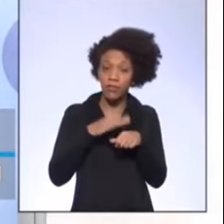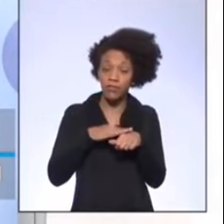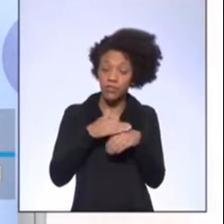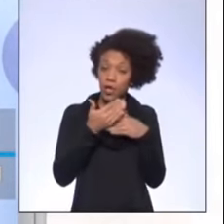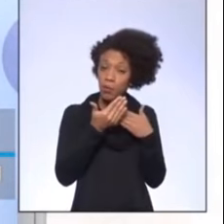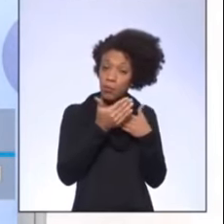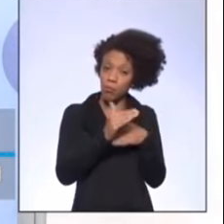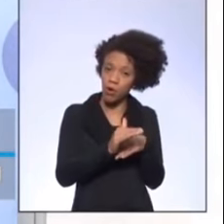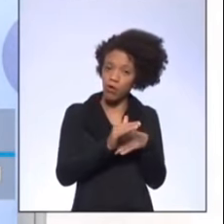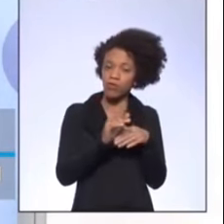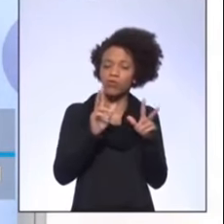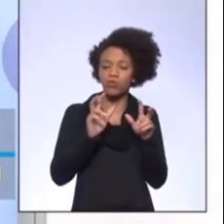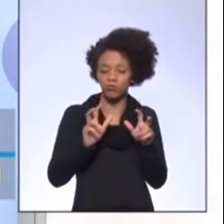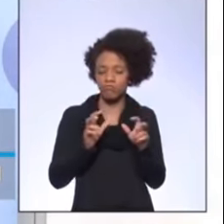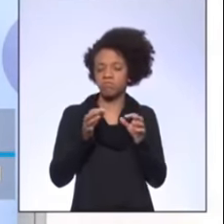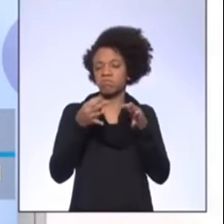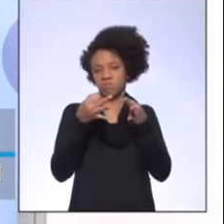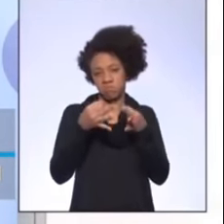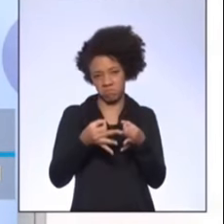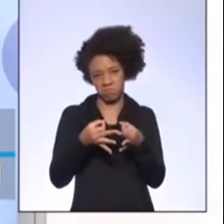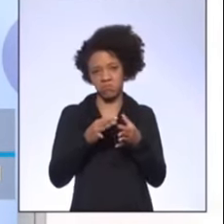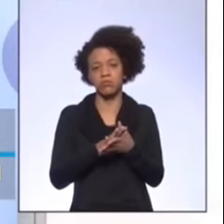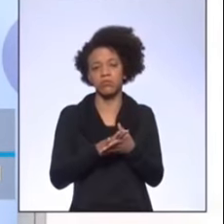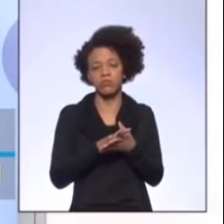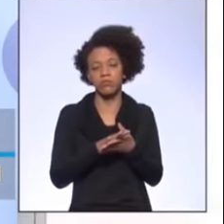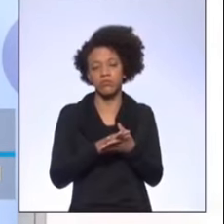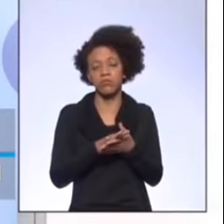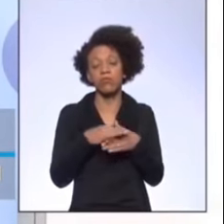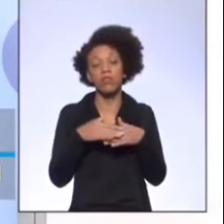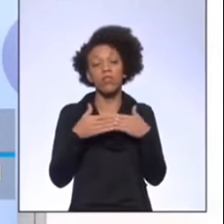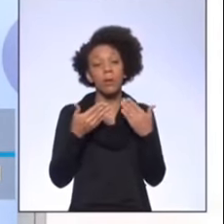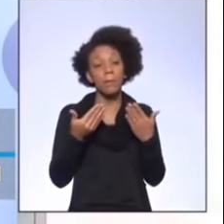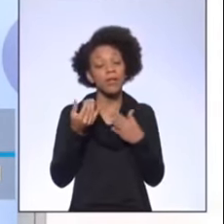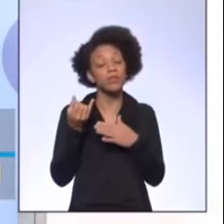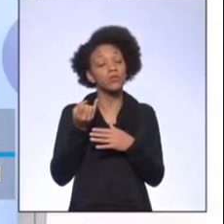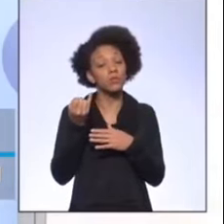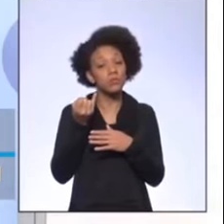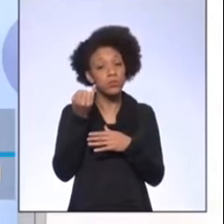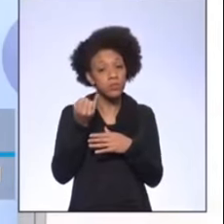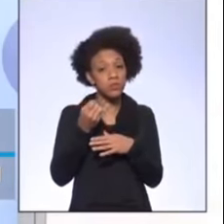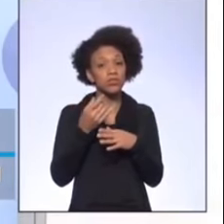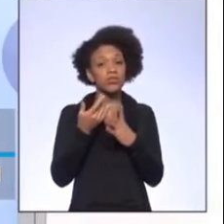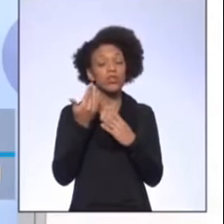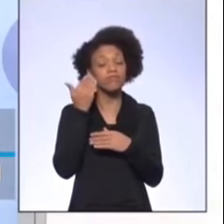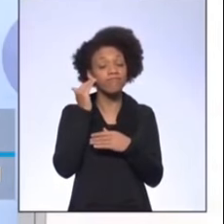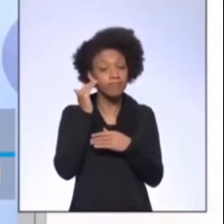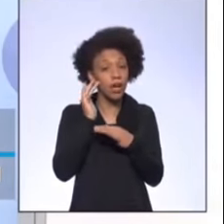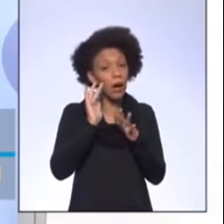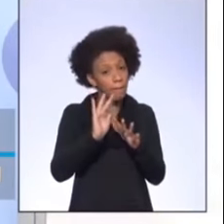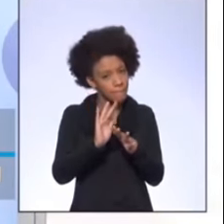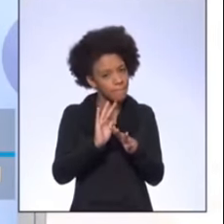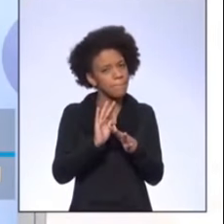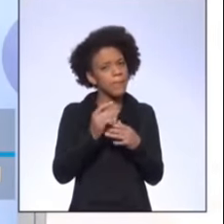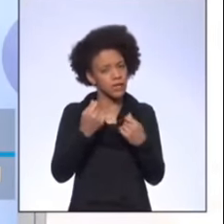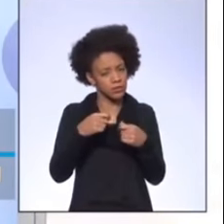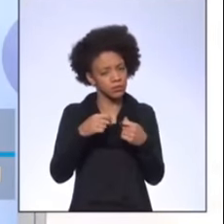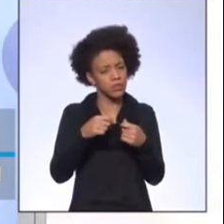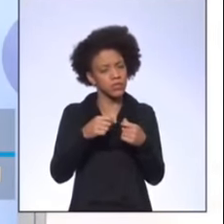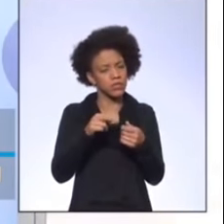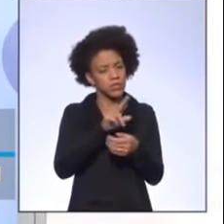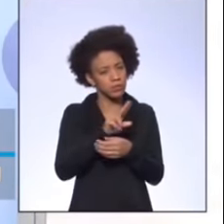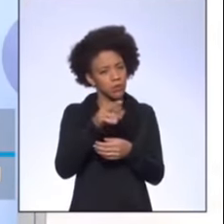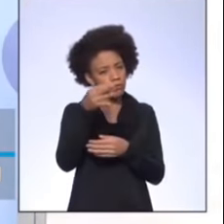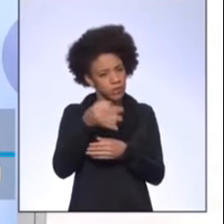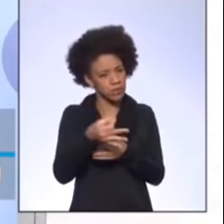provas e aí os termos têm que ser corretos, né? Mas o importante no momento é se fazer entender. Mas saiba que existe o termo correto. O termo